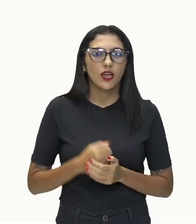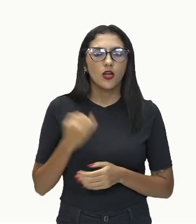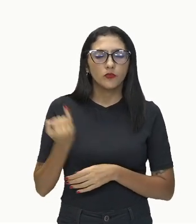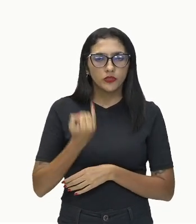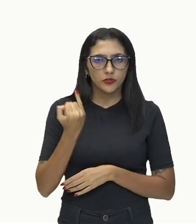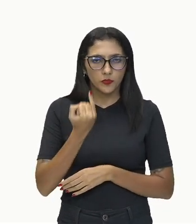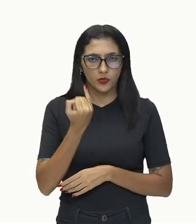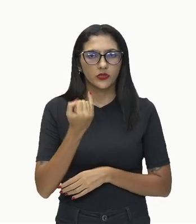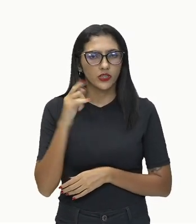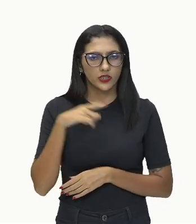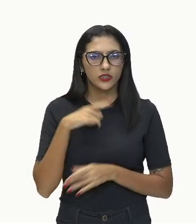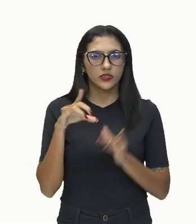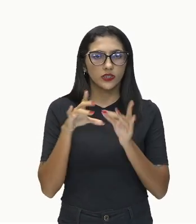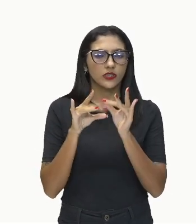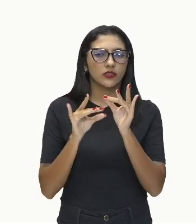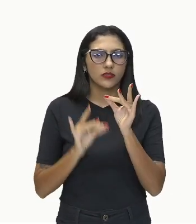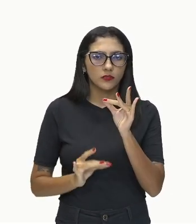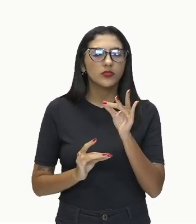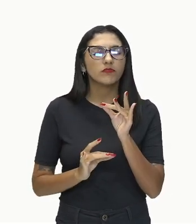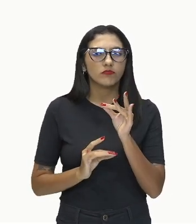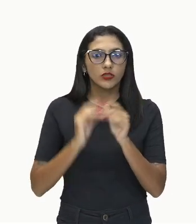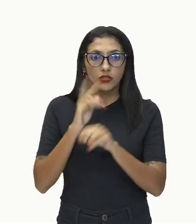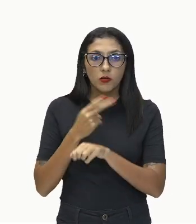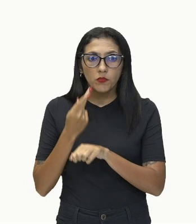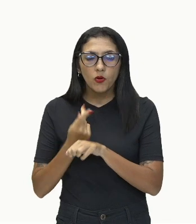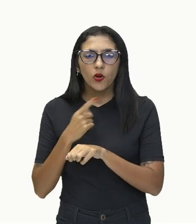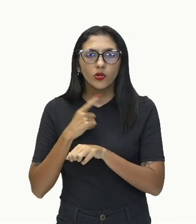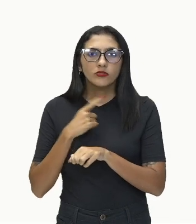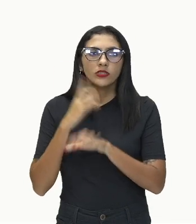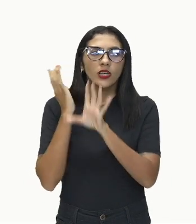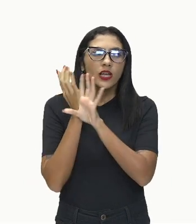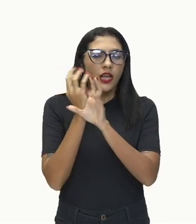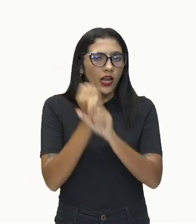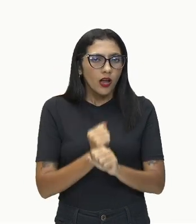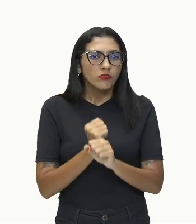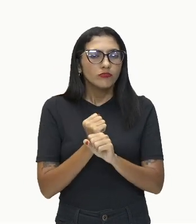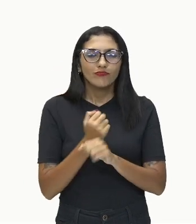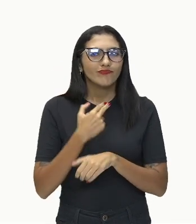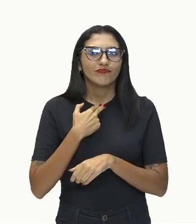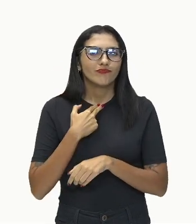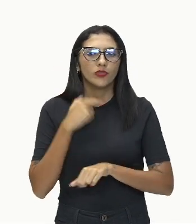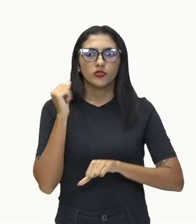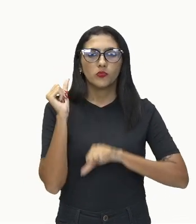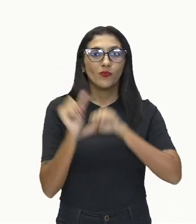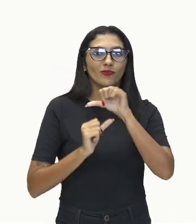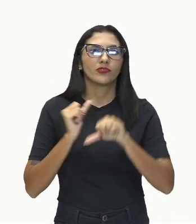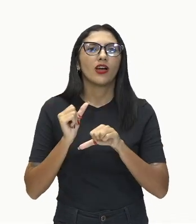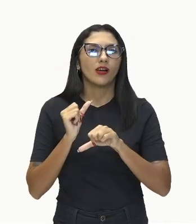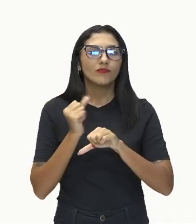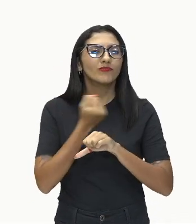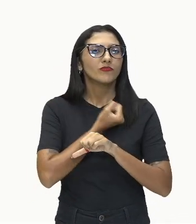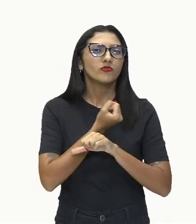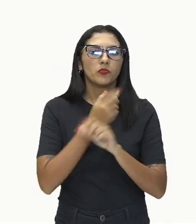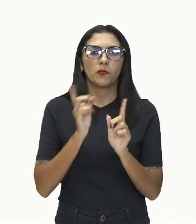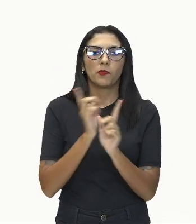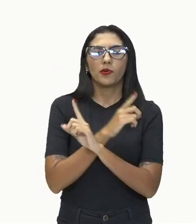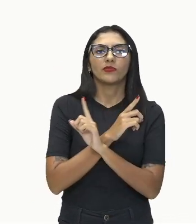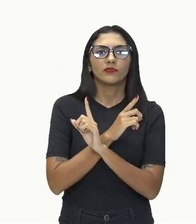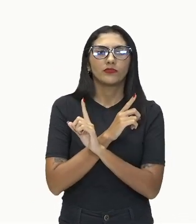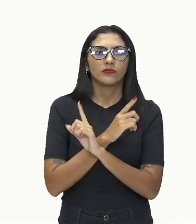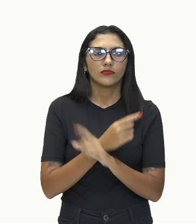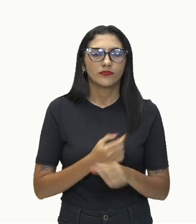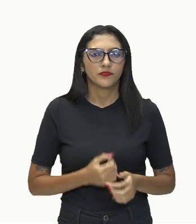definição, porque na hora do cálculo, a gente não pode inverter esses elementos, tá? Então,